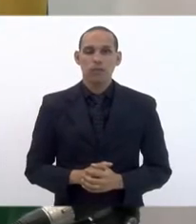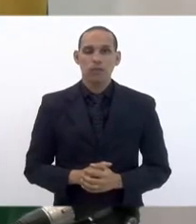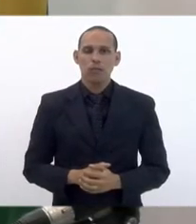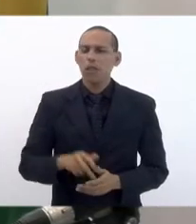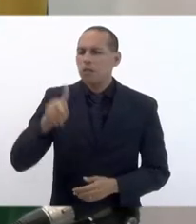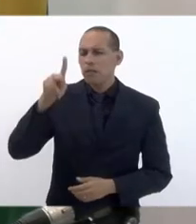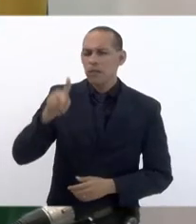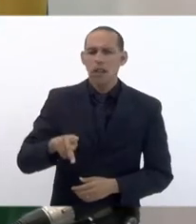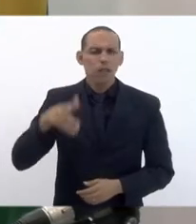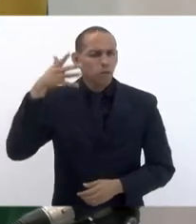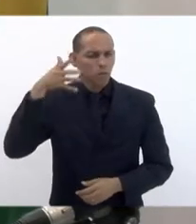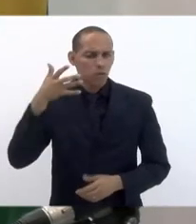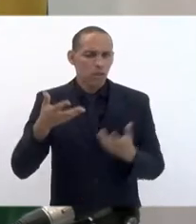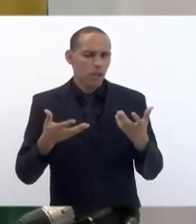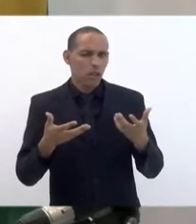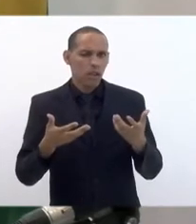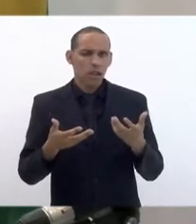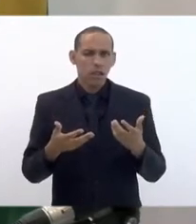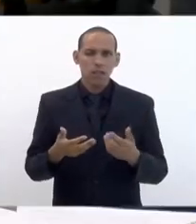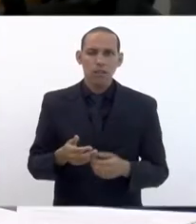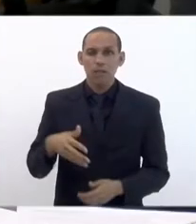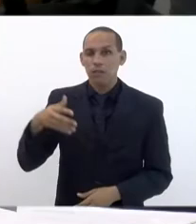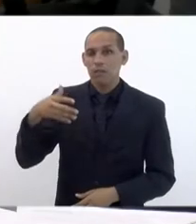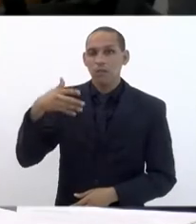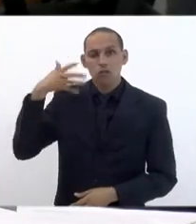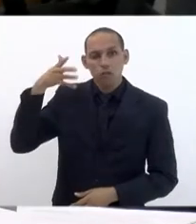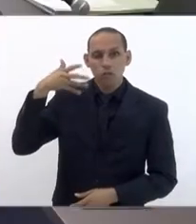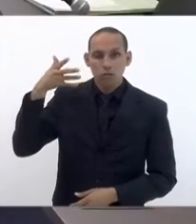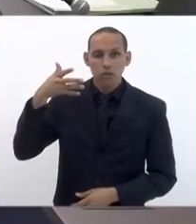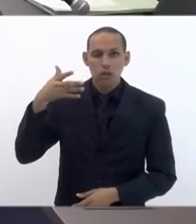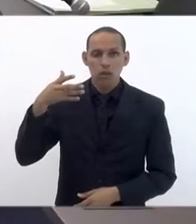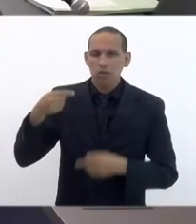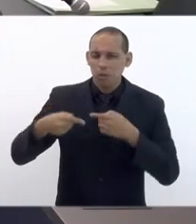Presidente. Queria discutir, presidente. Para discutir, deputado Valdec.